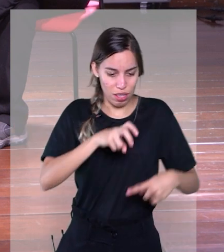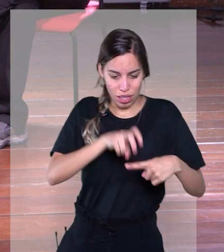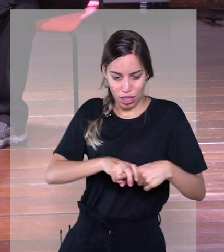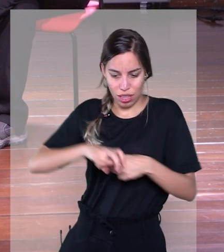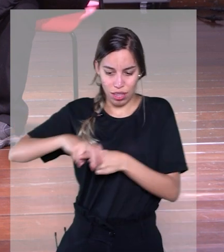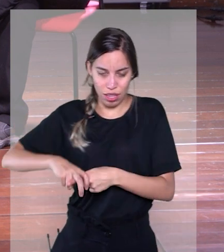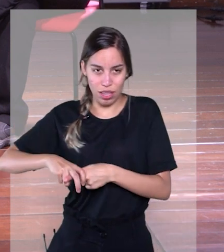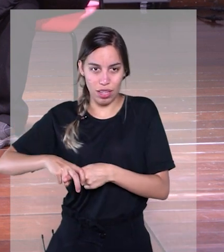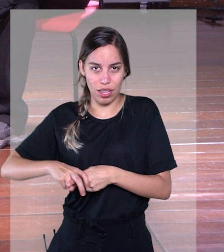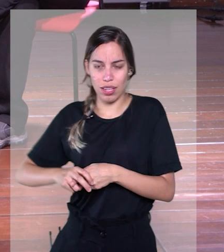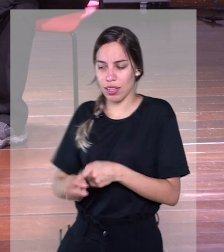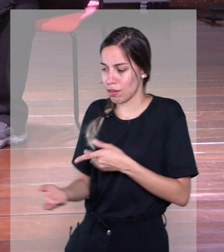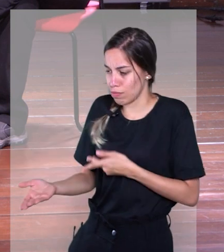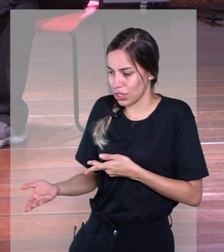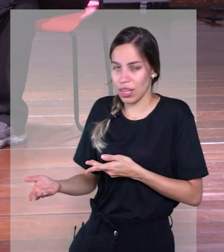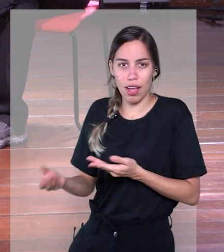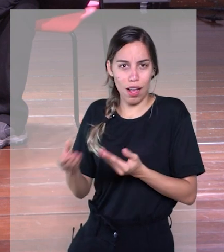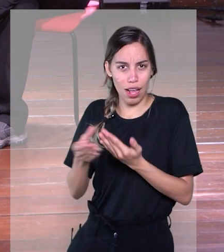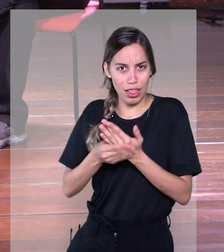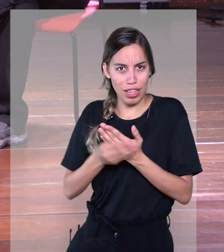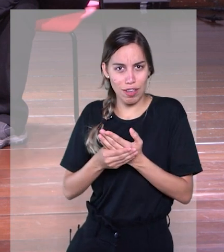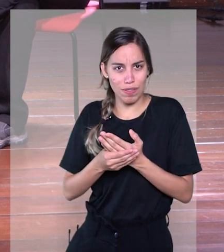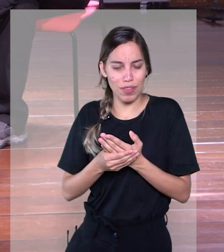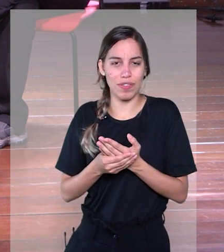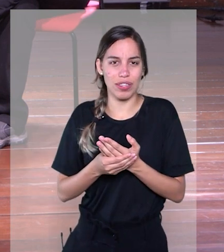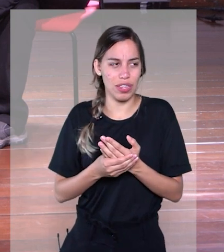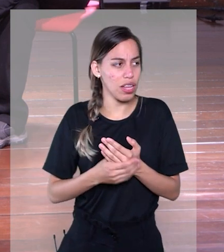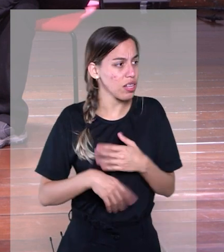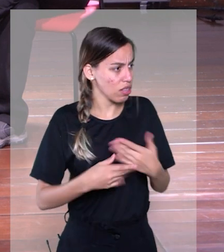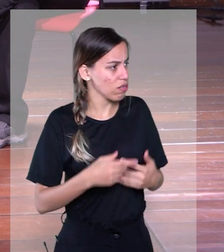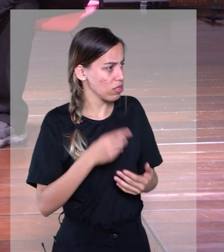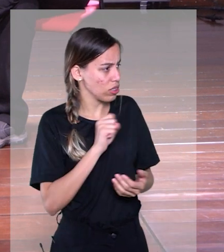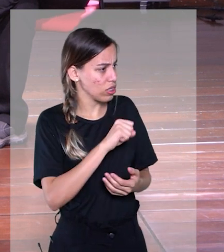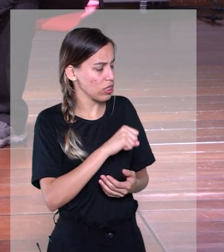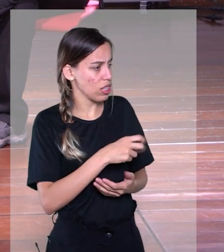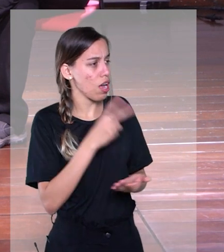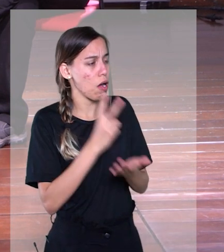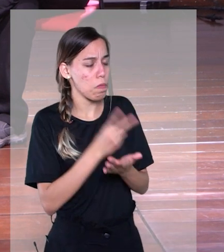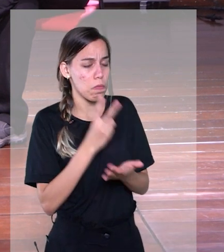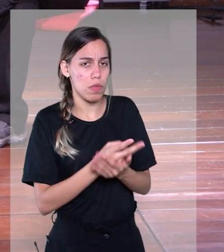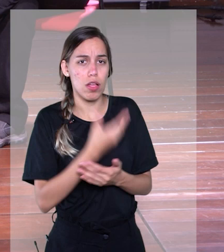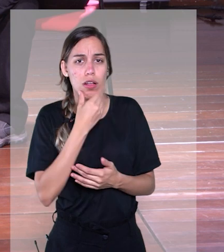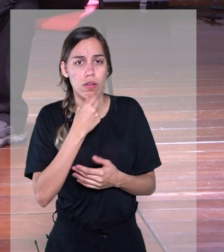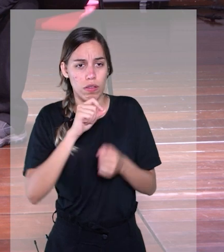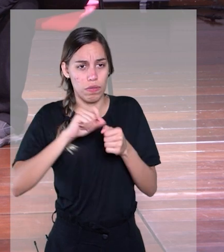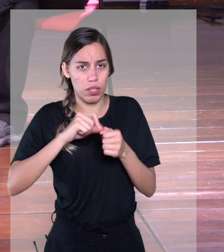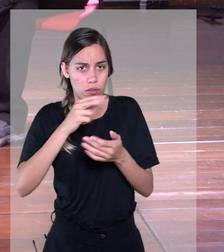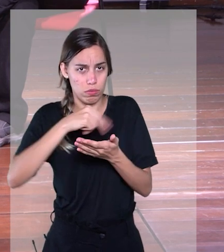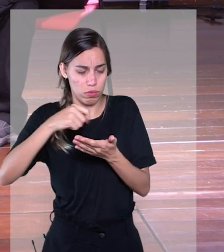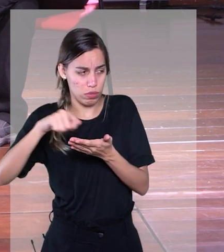Léo Santana no calçadão de Copacabana, que aliás é o mesmo escultor que fez a estátua do Pedro Nava e do Carlos aqui na Rua da